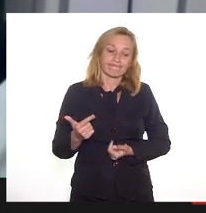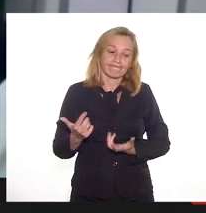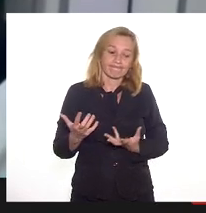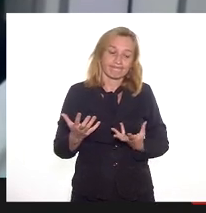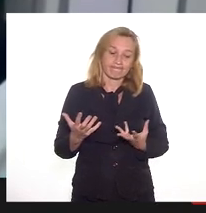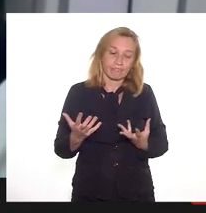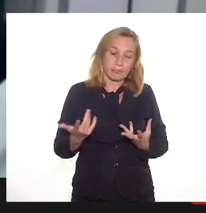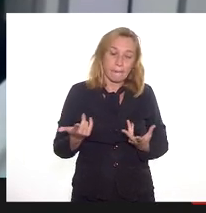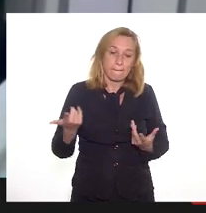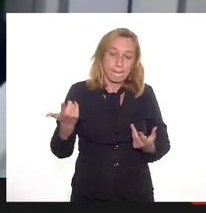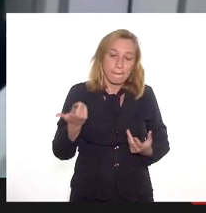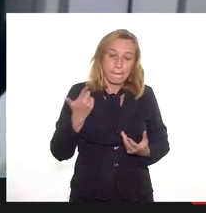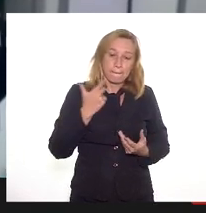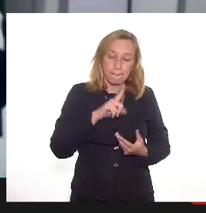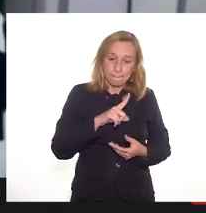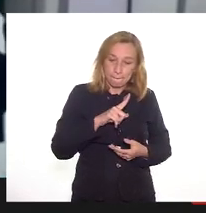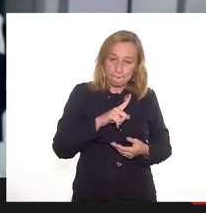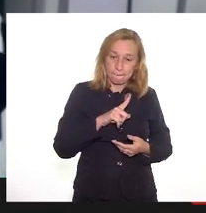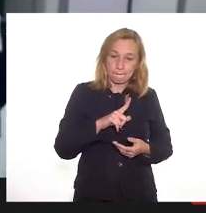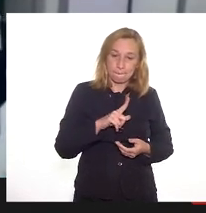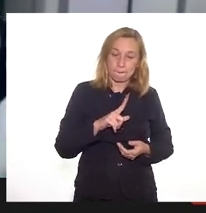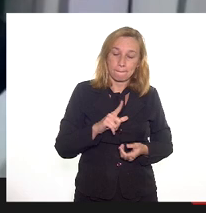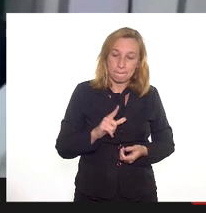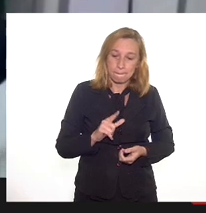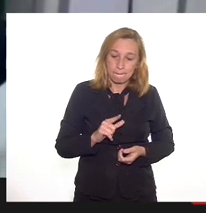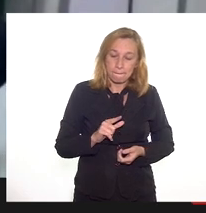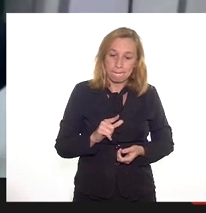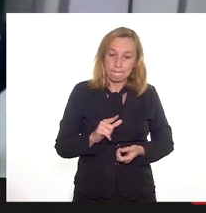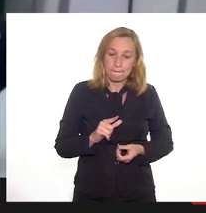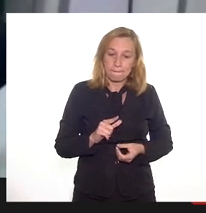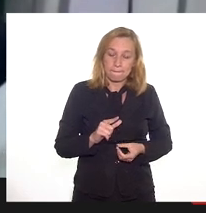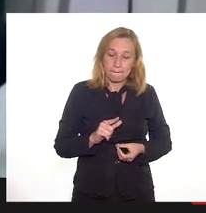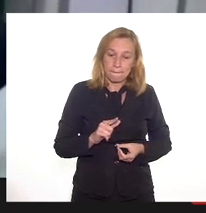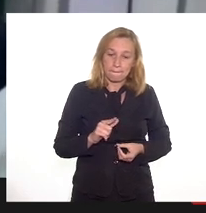se a gente conseguir sair da linha de espasmos de desenvolvimento e ter